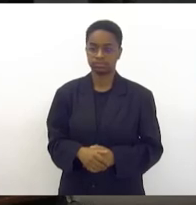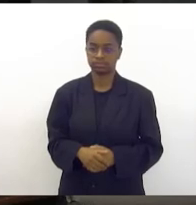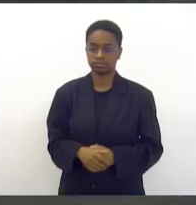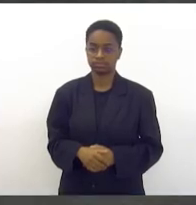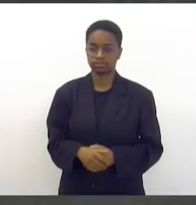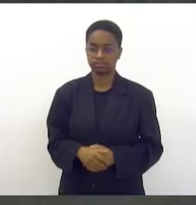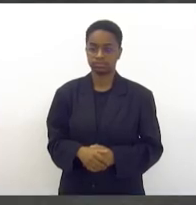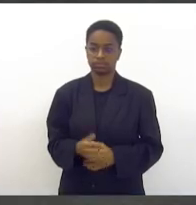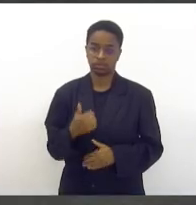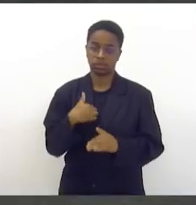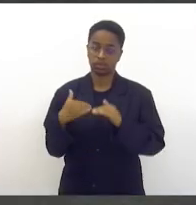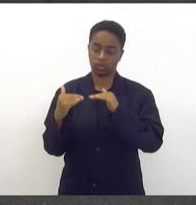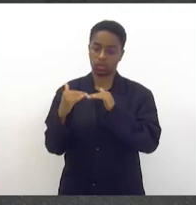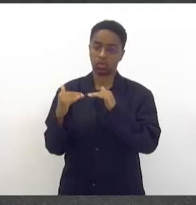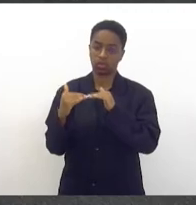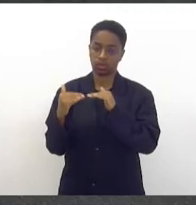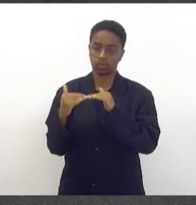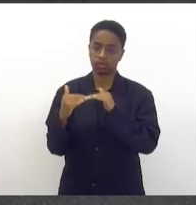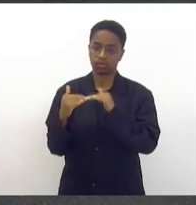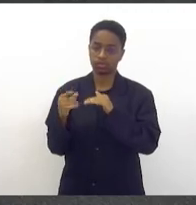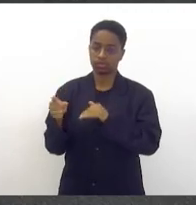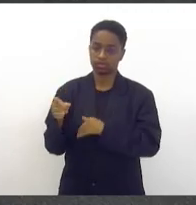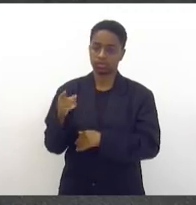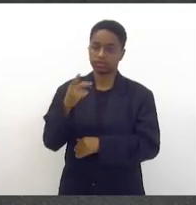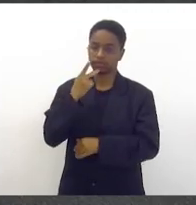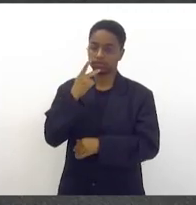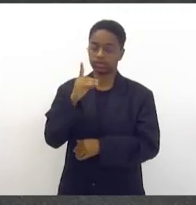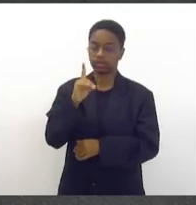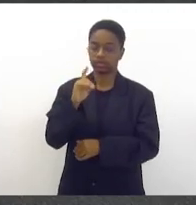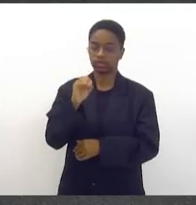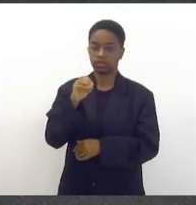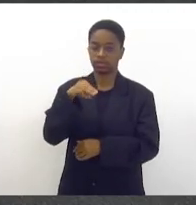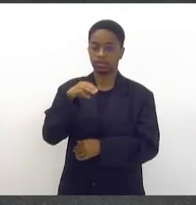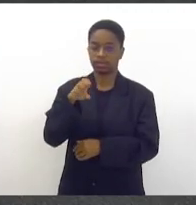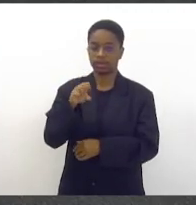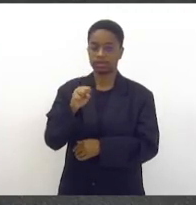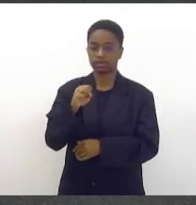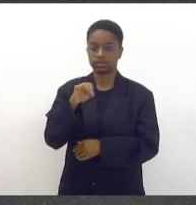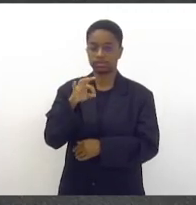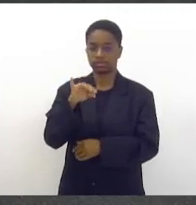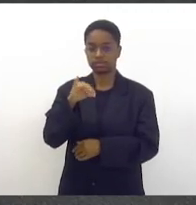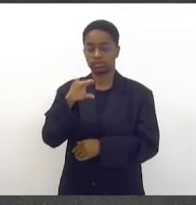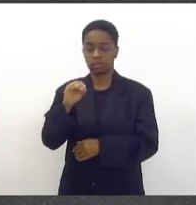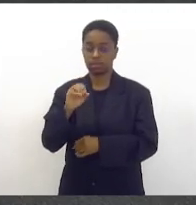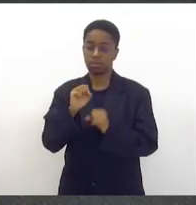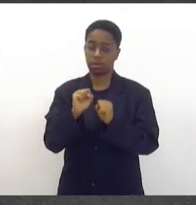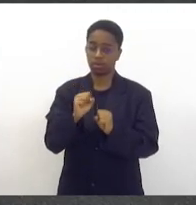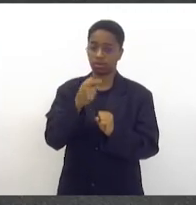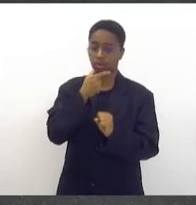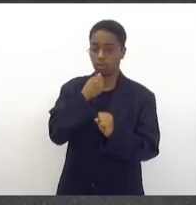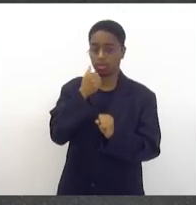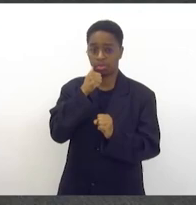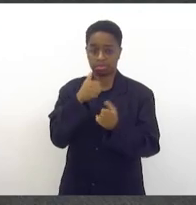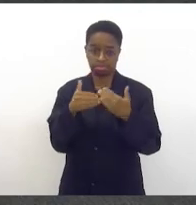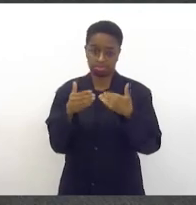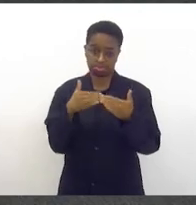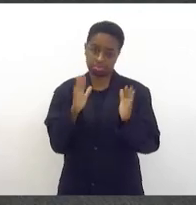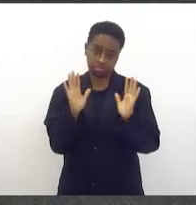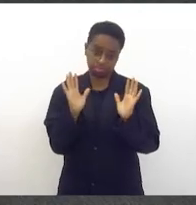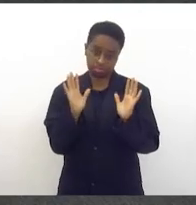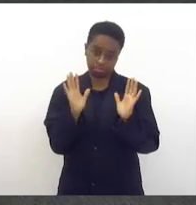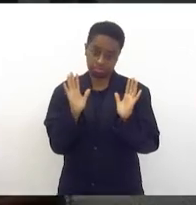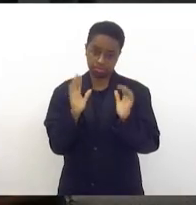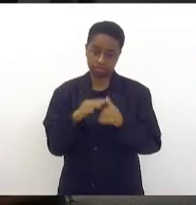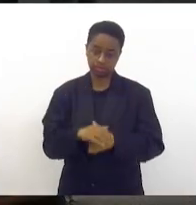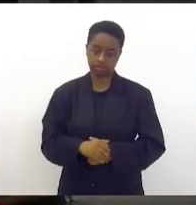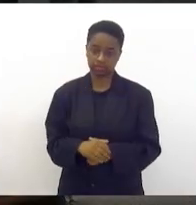Eu concordo com Vossa Excelência. Quando Vossa Excelência diz doméstico, tanto vale ser masculino quanto feminino. Vale todos.